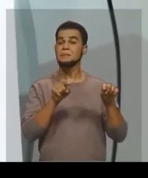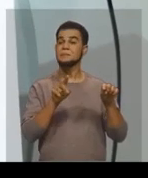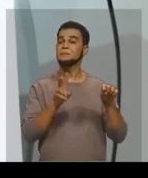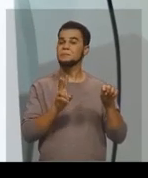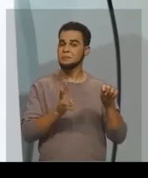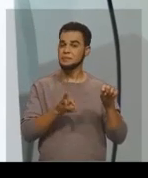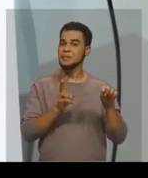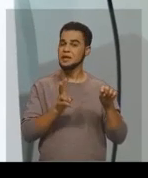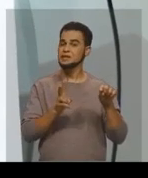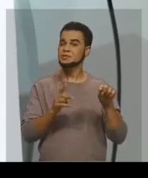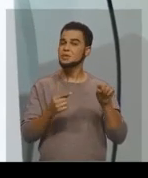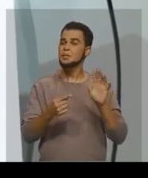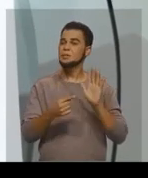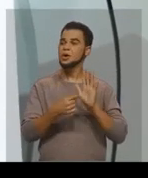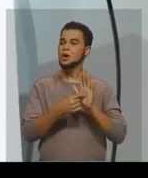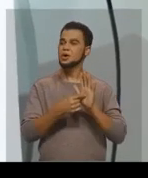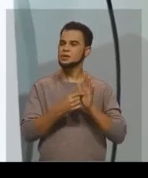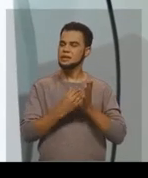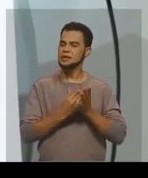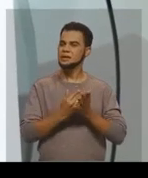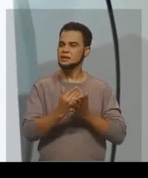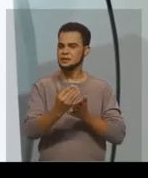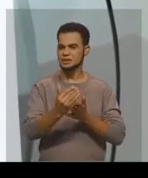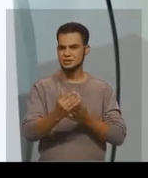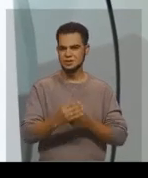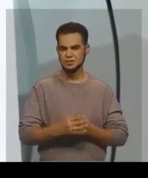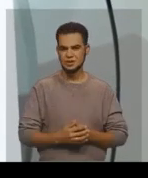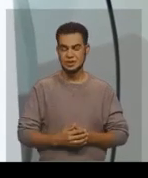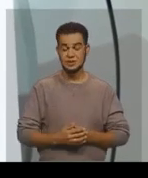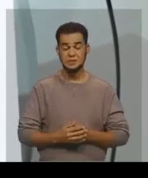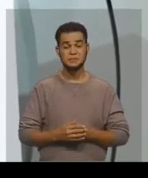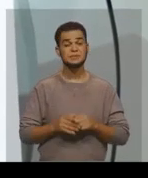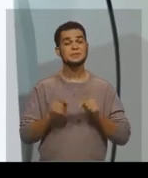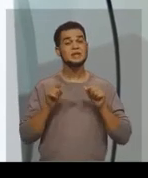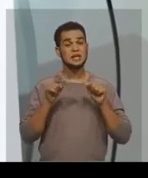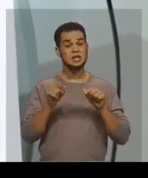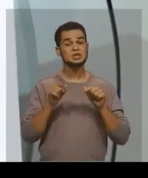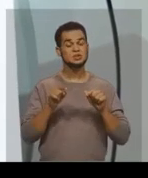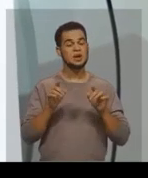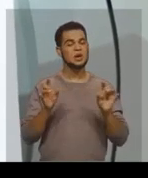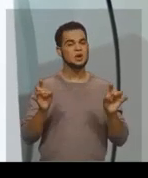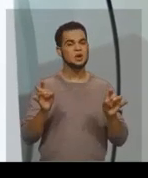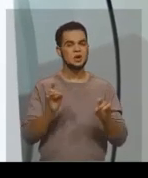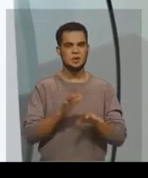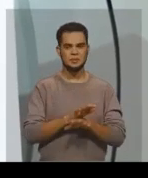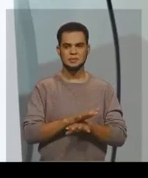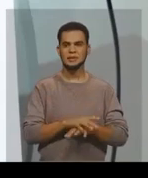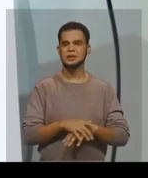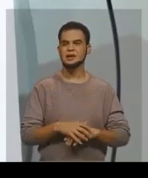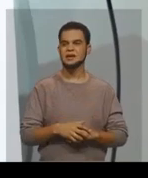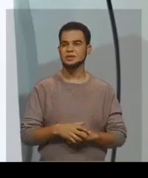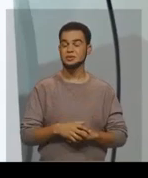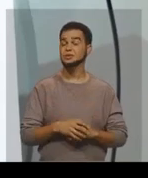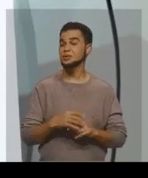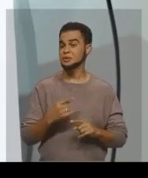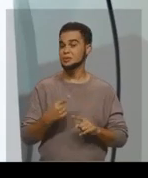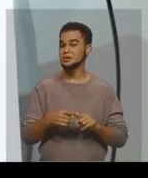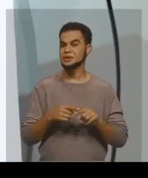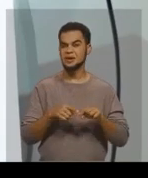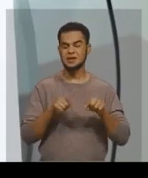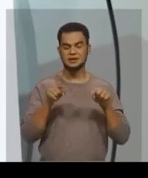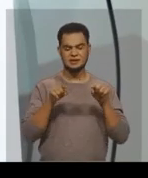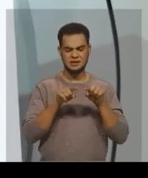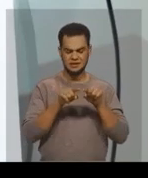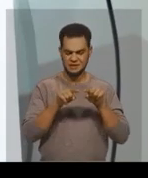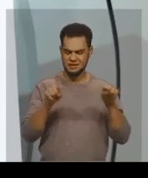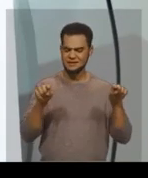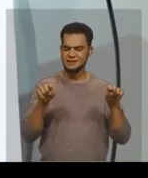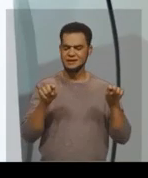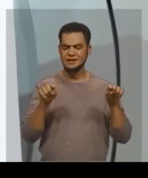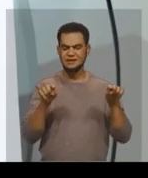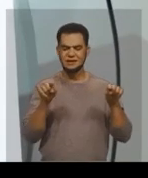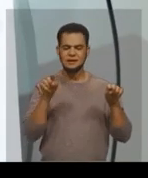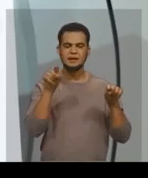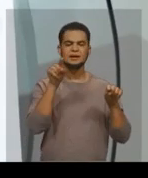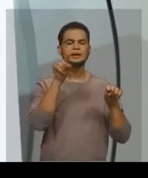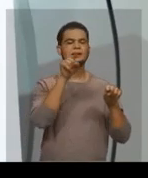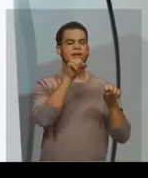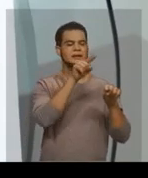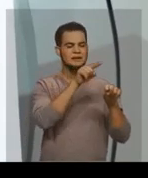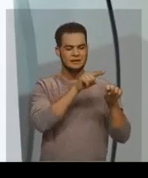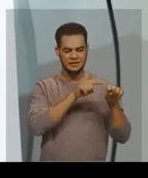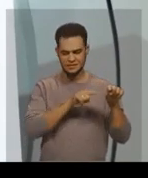de origem. Então, isso aqui que é meu ângulo completo, tá? Porque ele saiu, deu a volta e ele é um ângulo